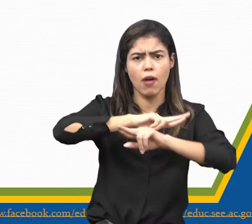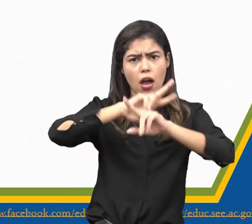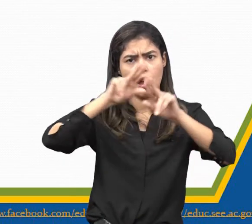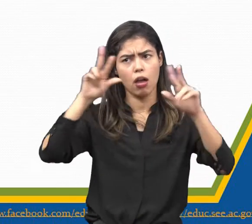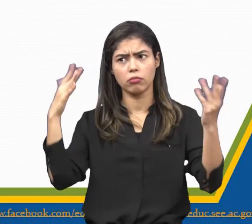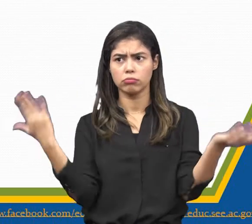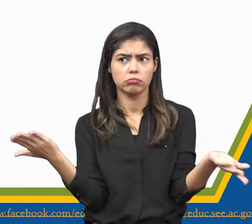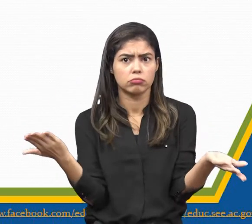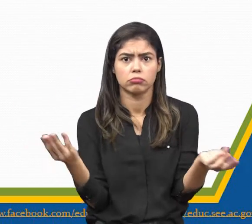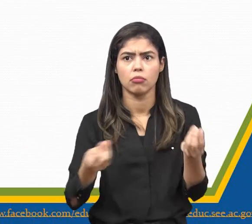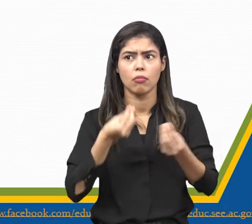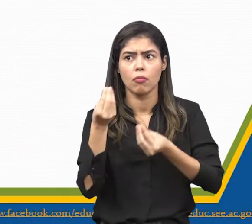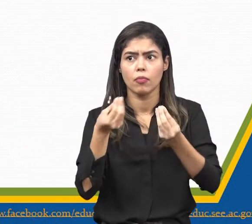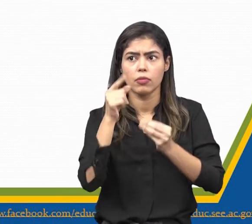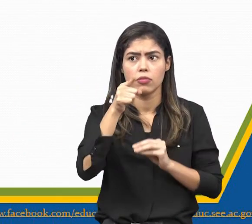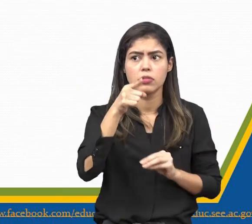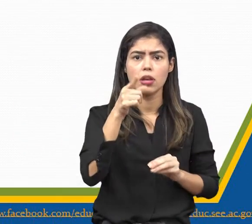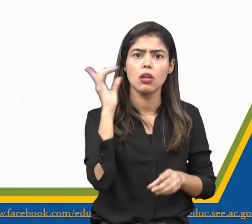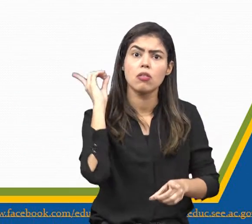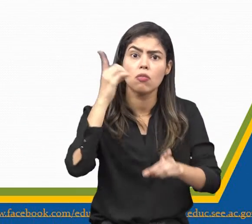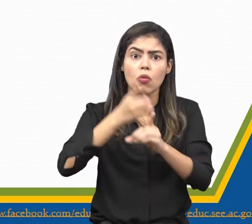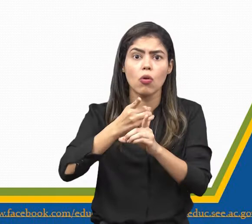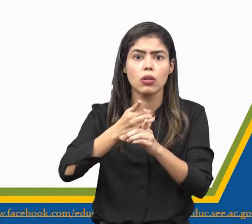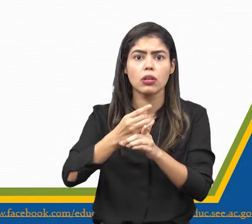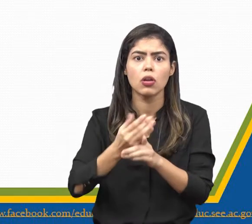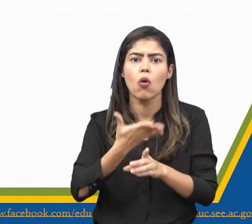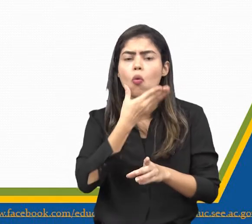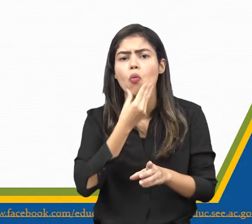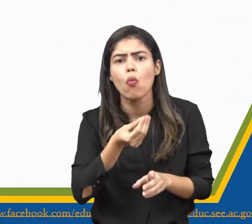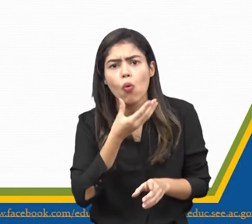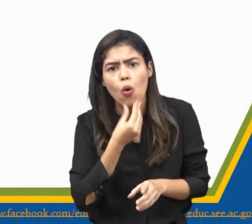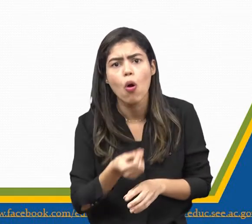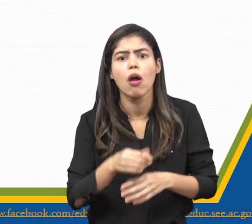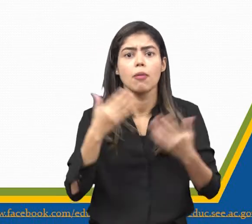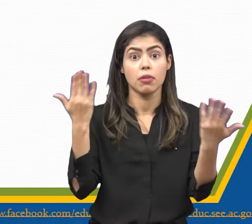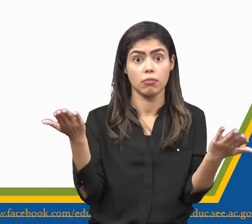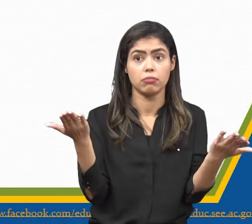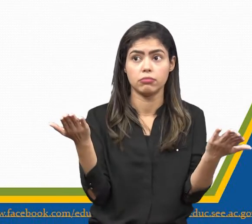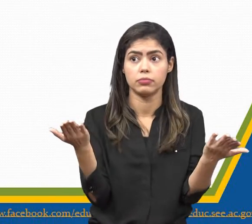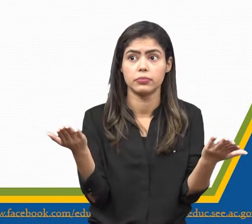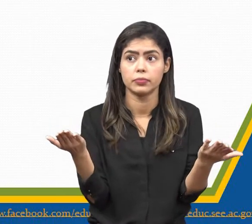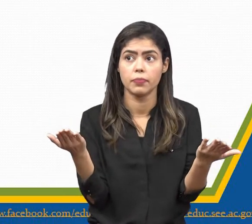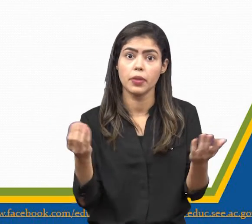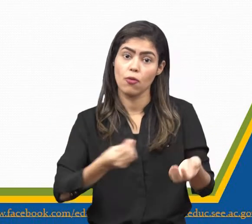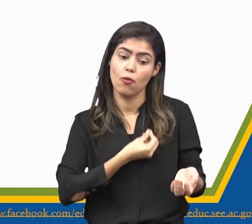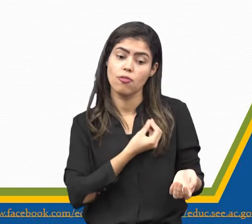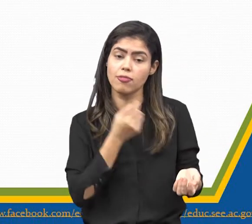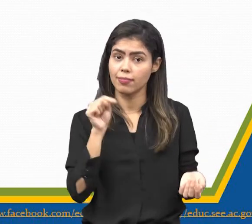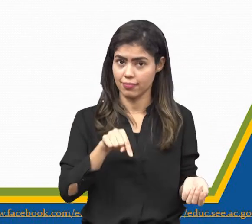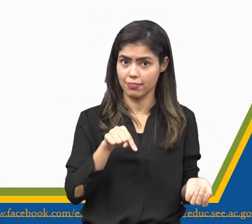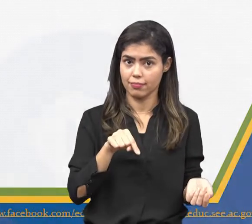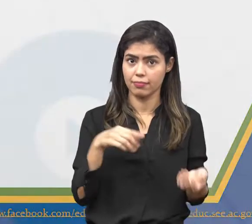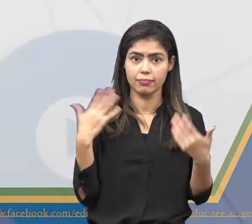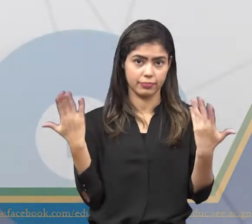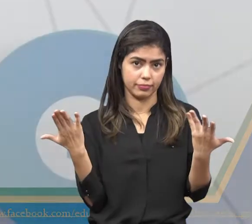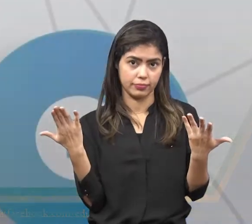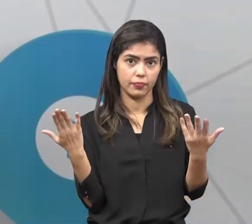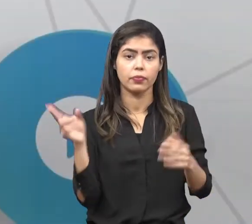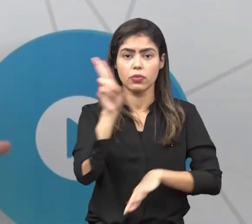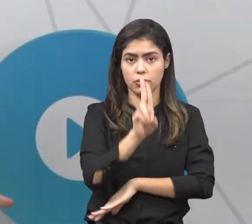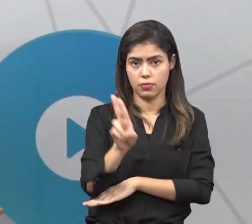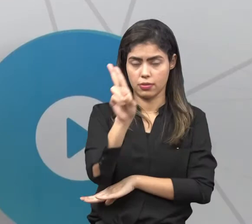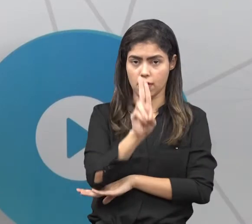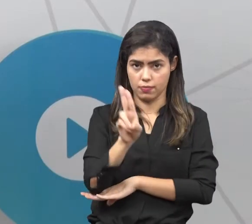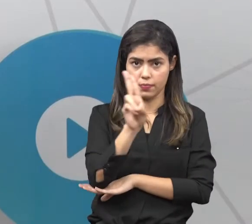vários homens engenheiros. Eu quero que você identifique que homem é esse engenheiro que eu estou falando. É o homem que vive aqui. Vai ser